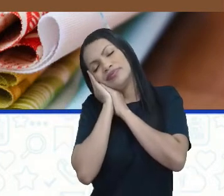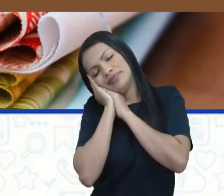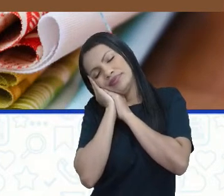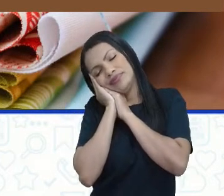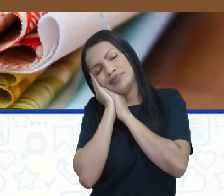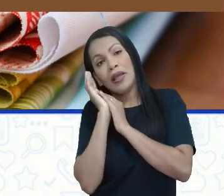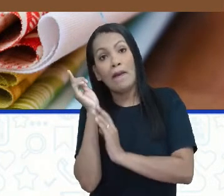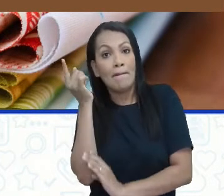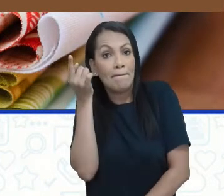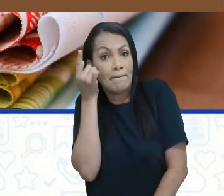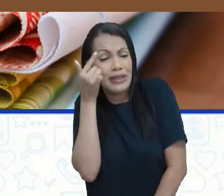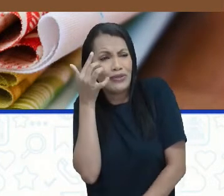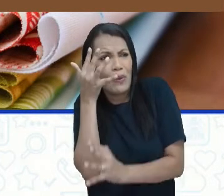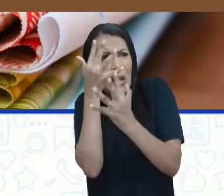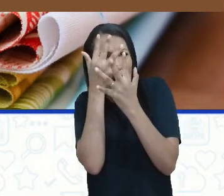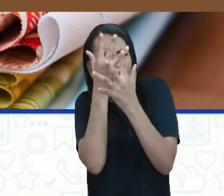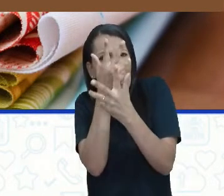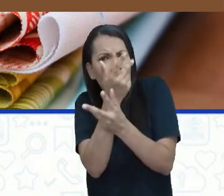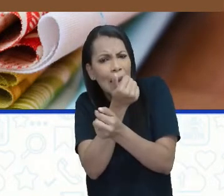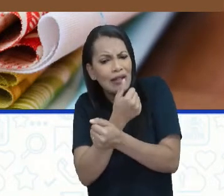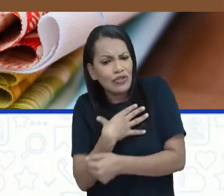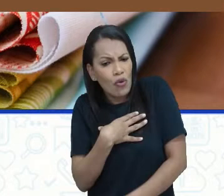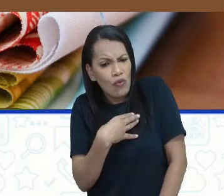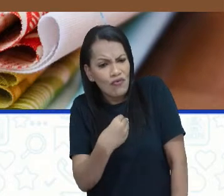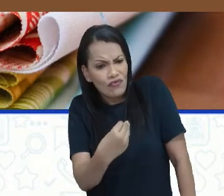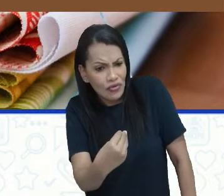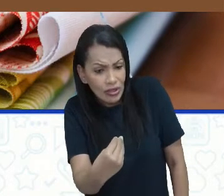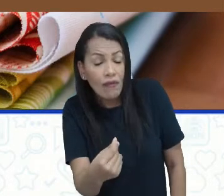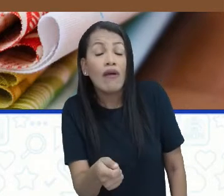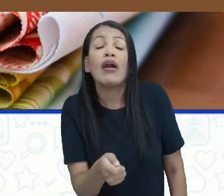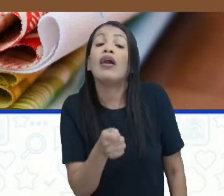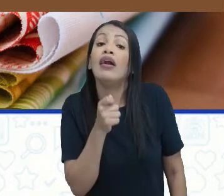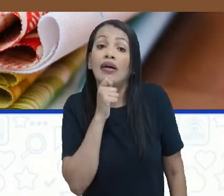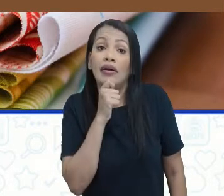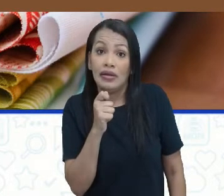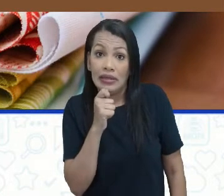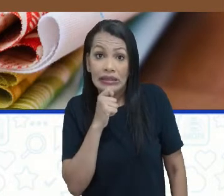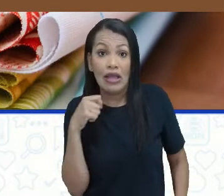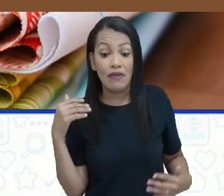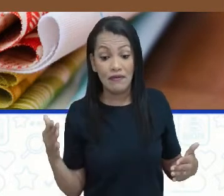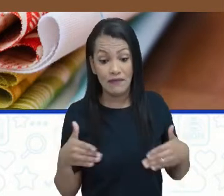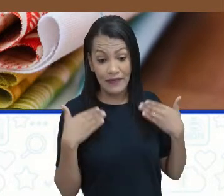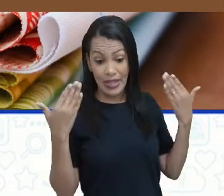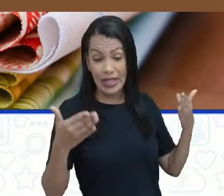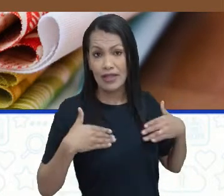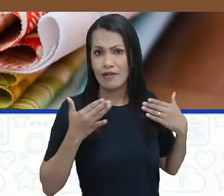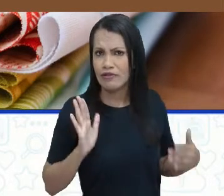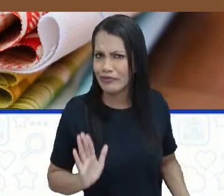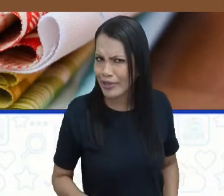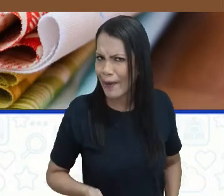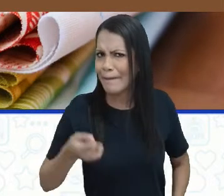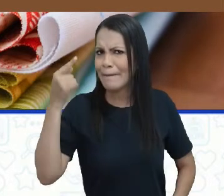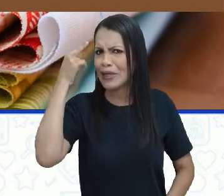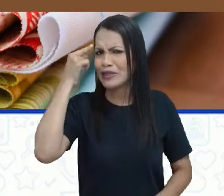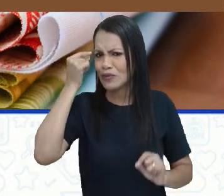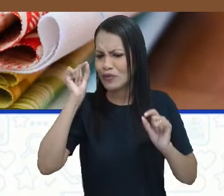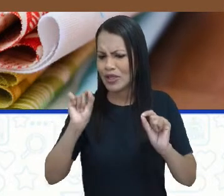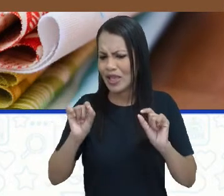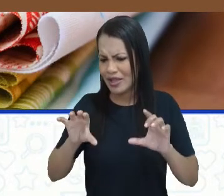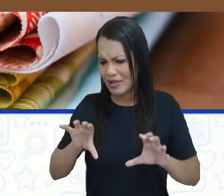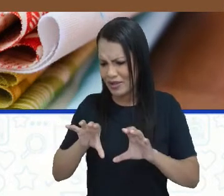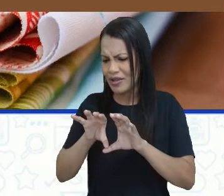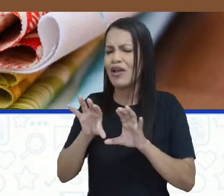lindos filhos que teria para aumentar ainda mais a sua felicidade. Ela já está pensando em construir uma comunidade, né?